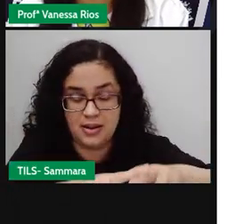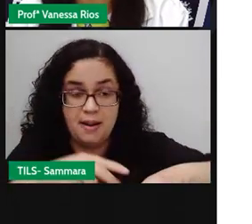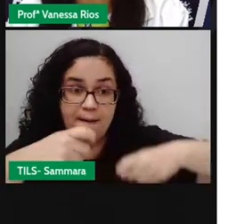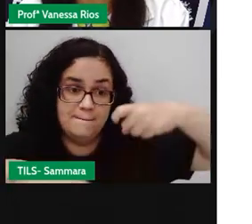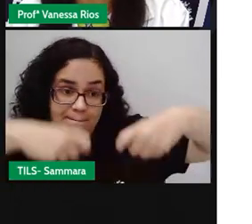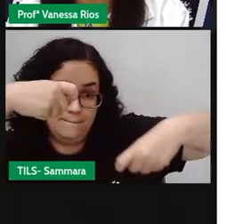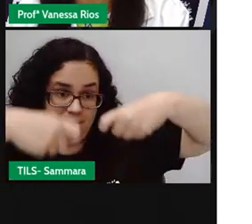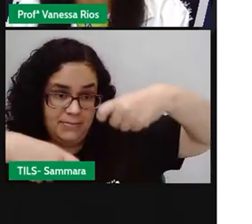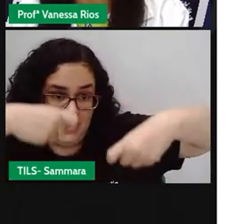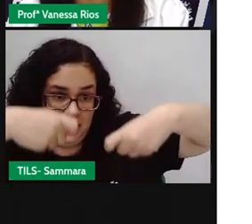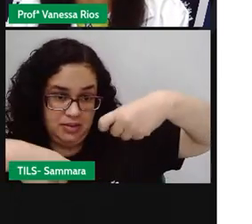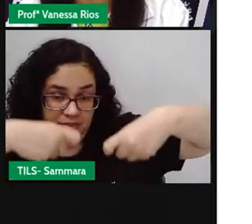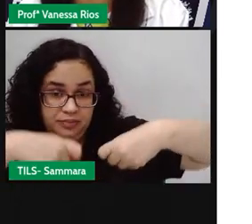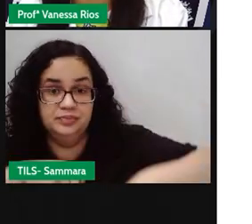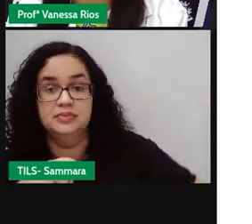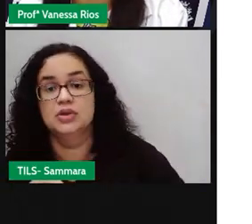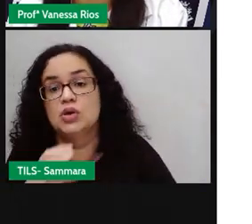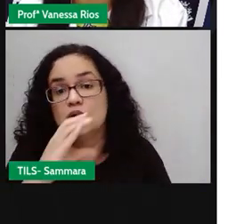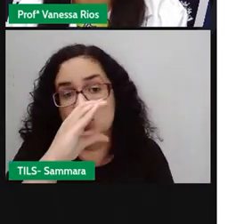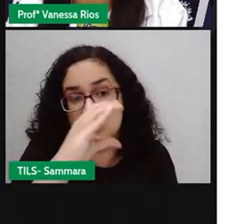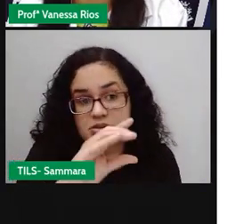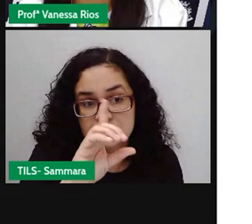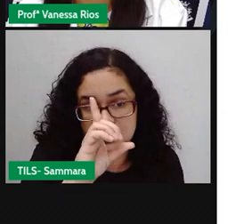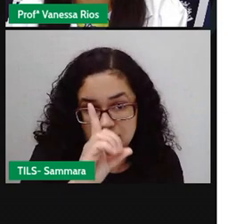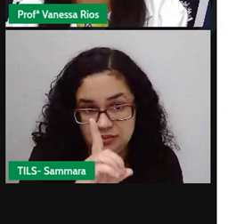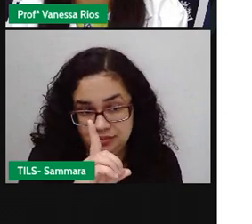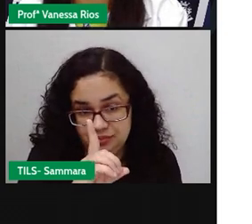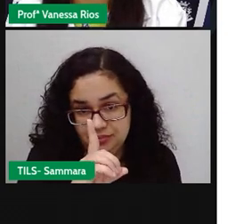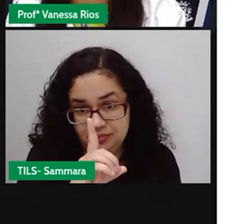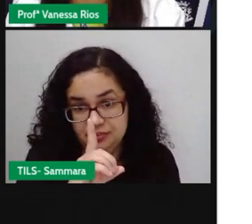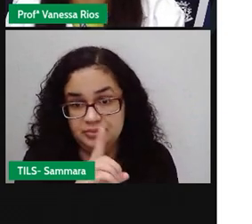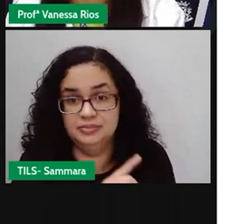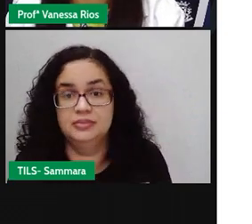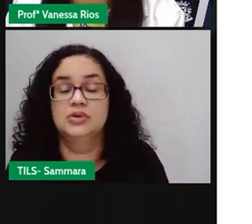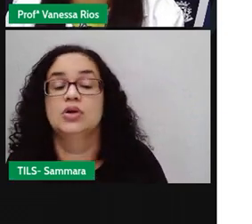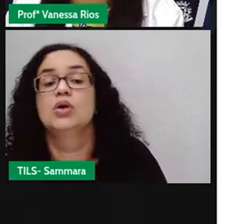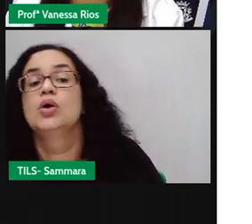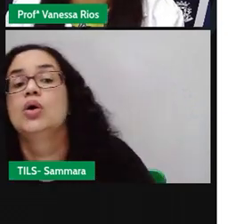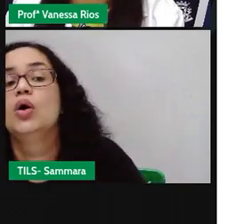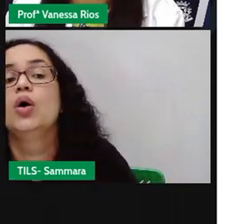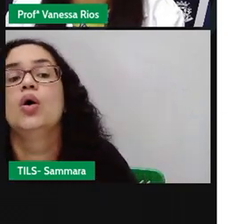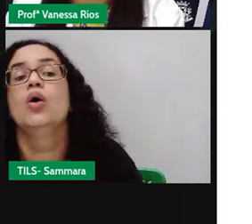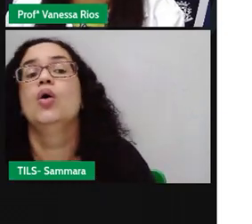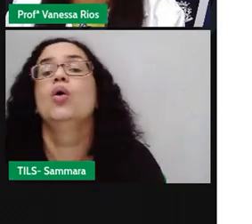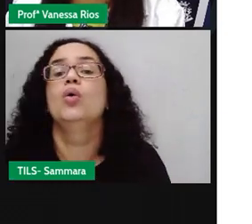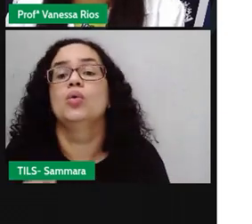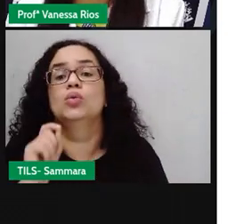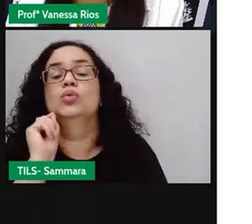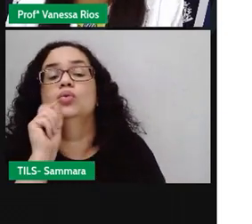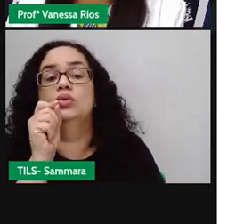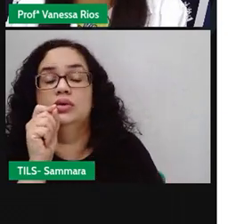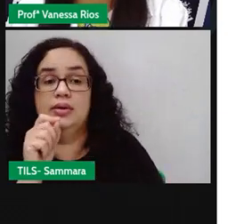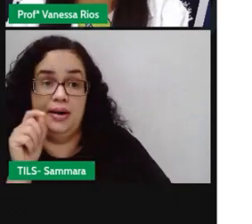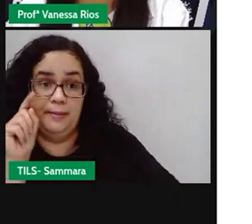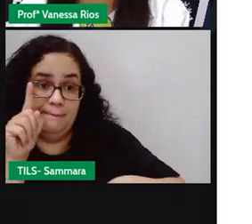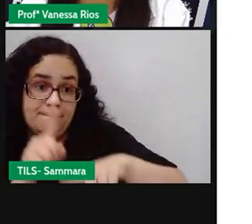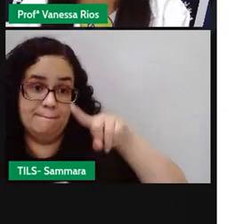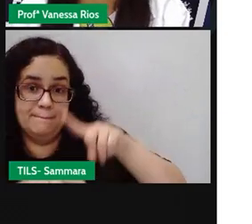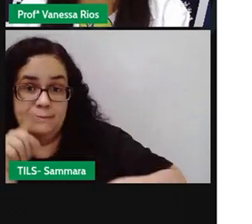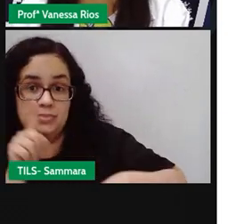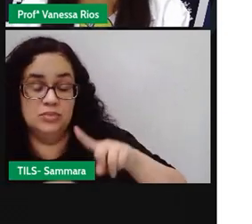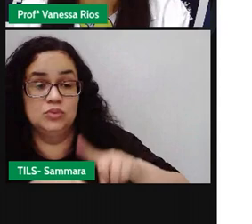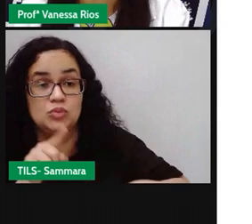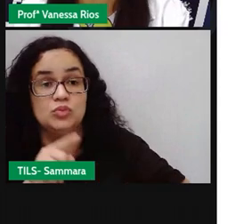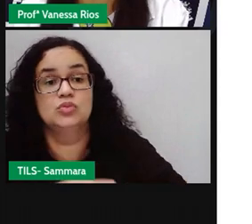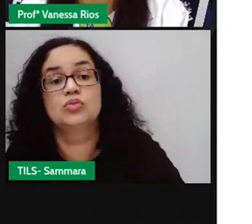uma meia e um CD. E aí a gente observa o que desses materiais? São materiais que